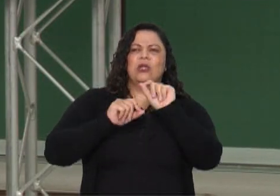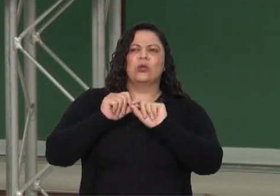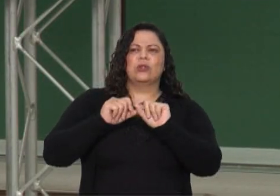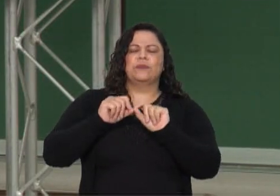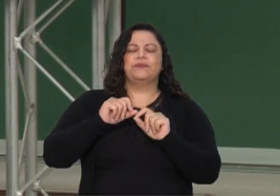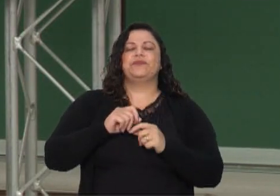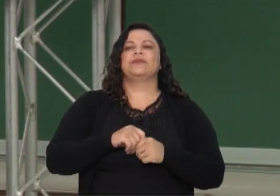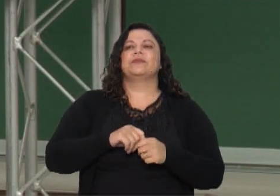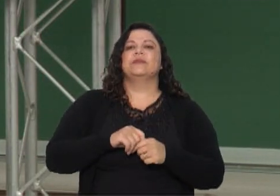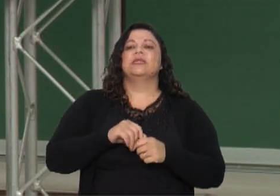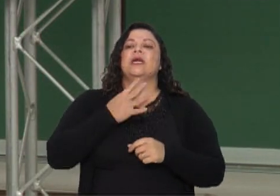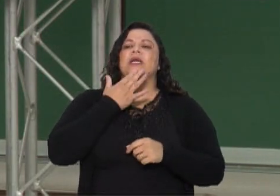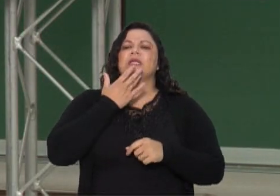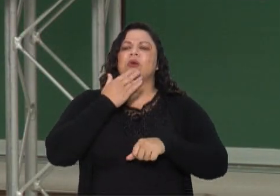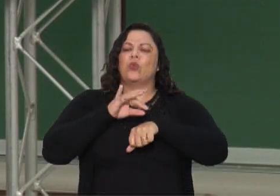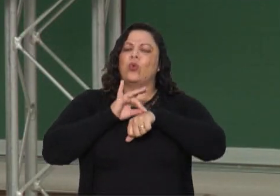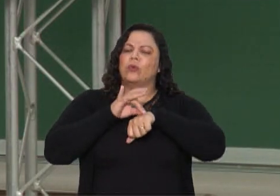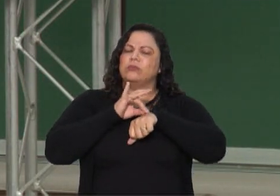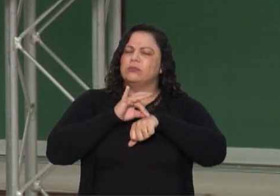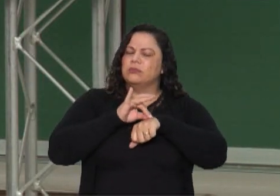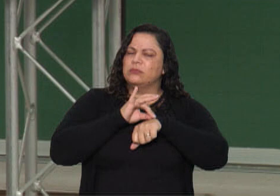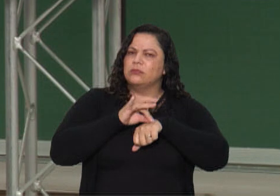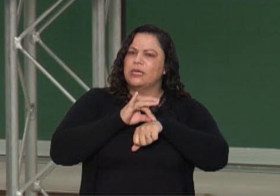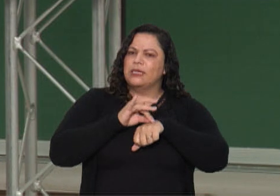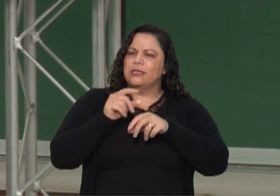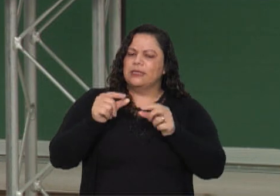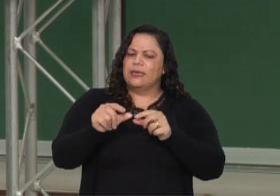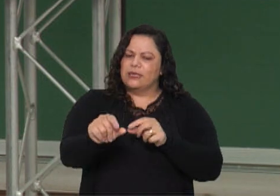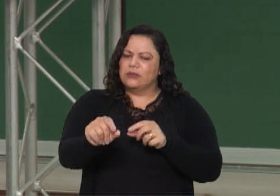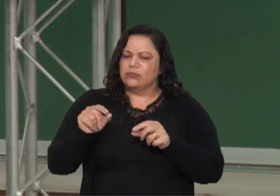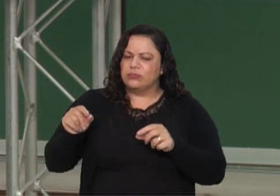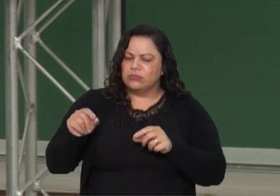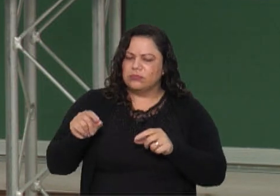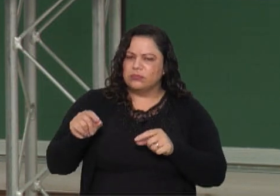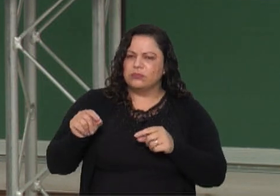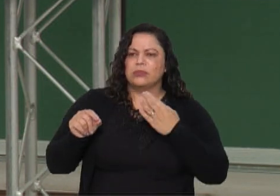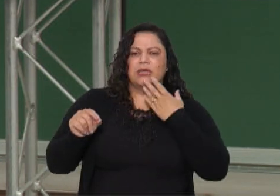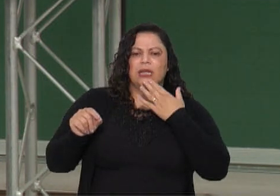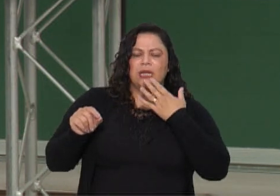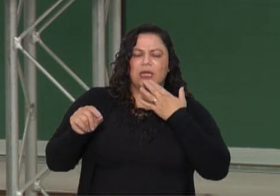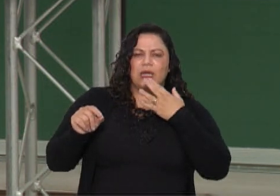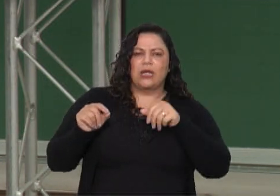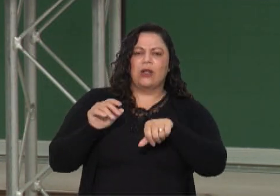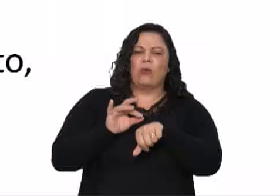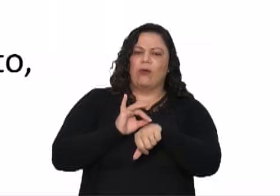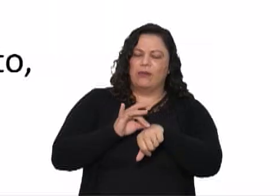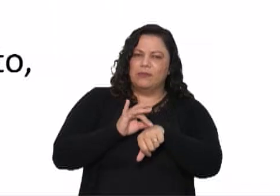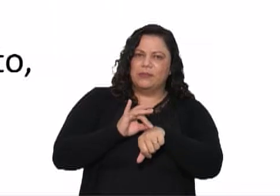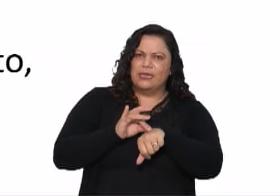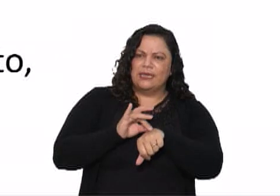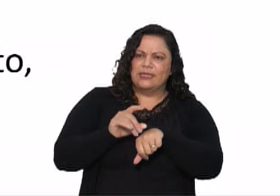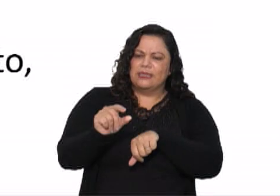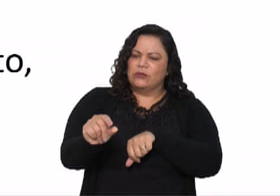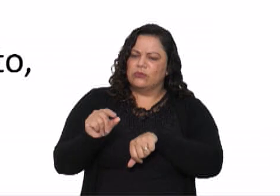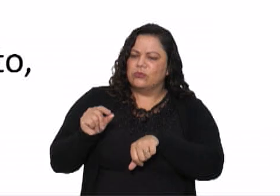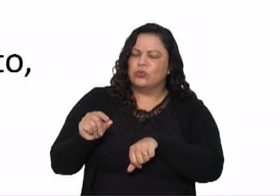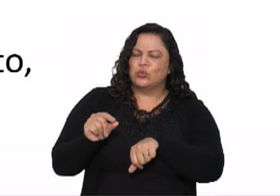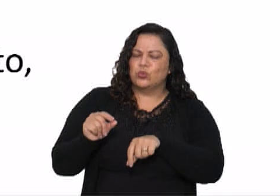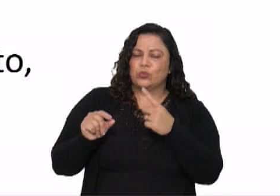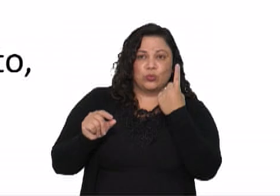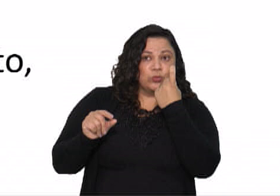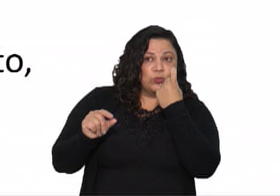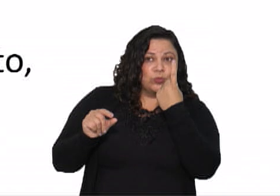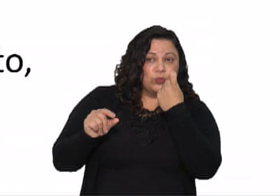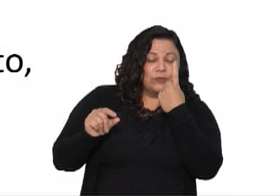cor preta. Se você tirar esse palitinho de cor preta, pessoal, olha só, quando o jogador tirar o único palito preto